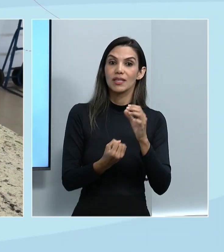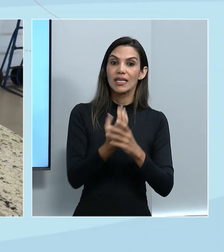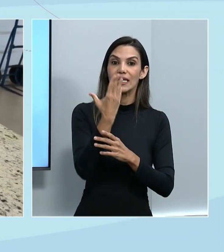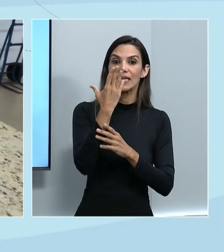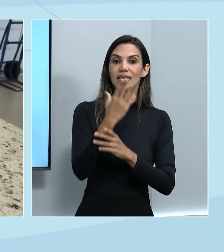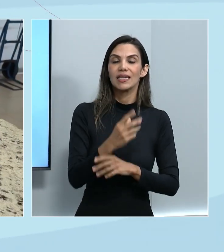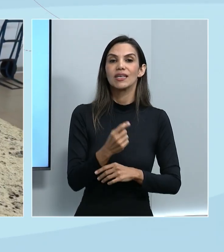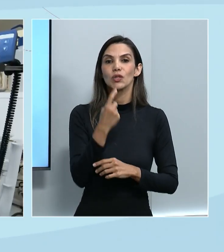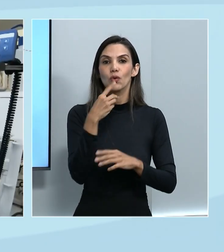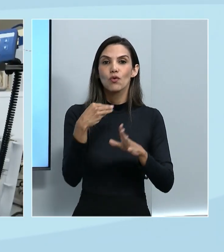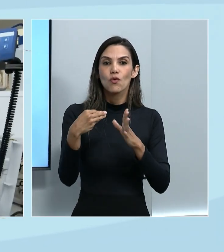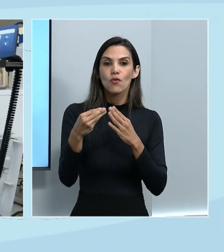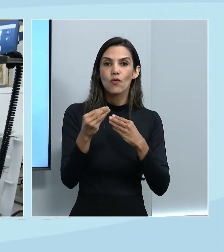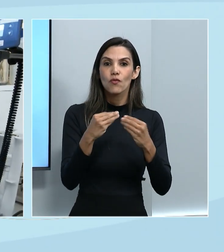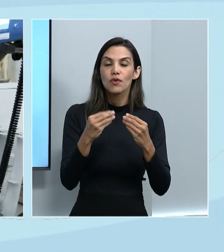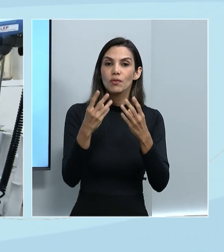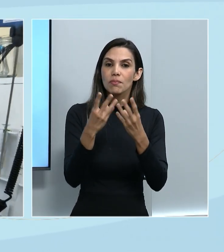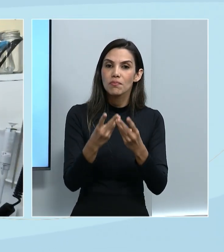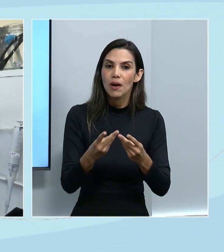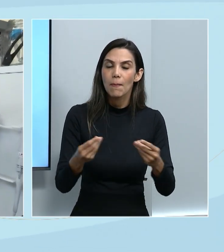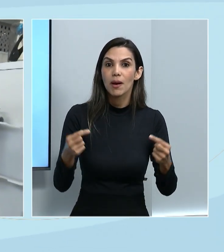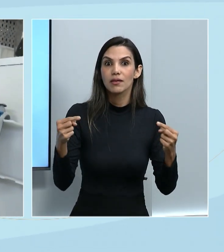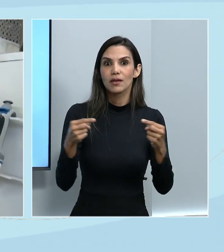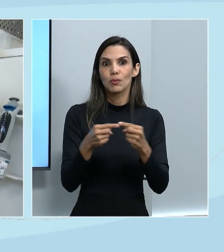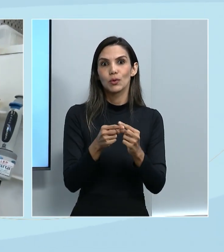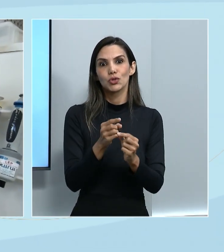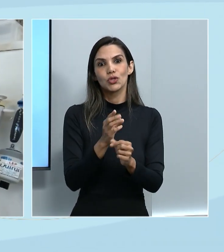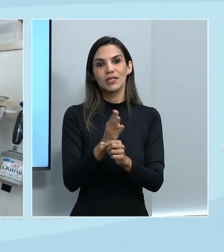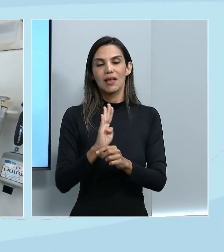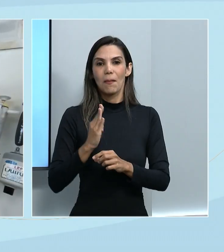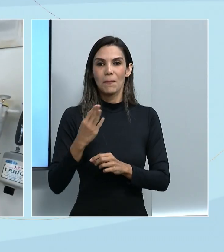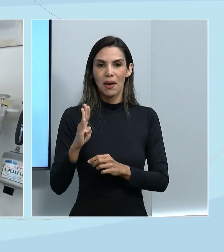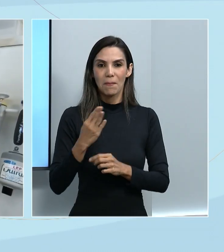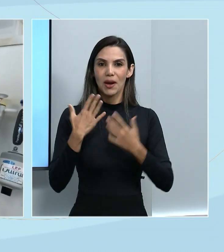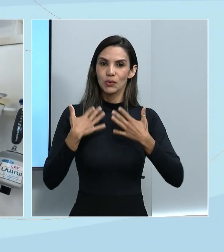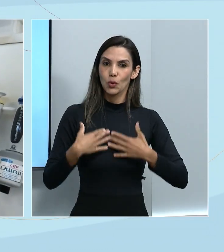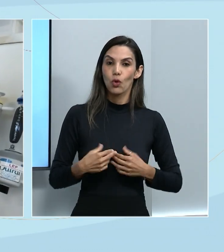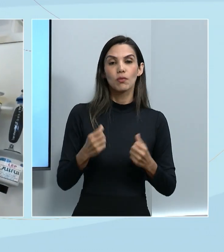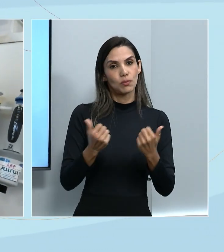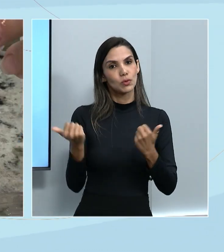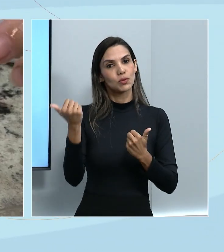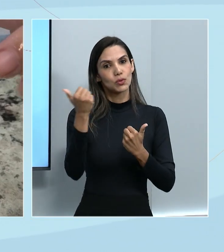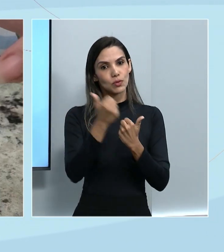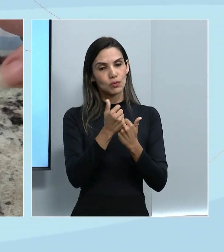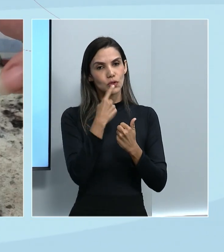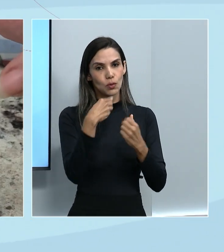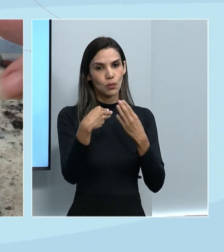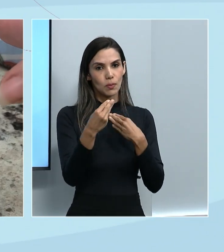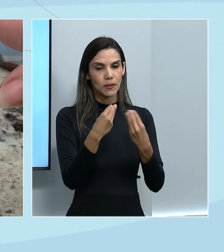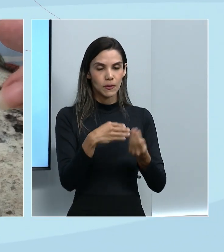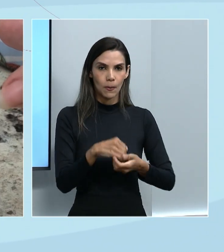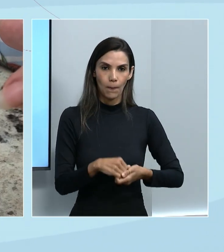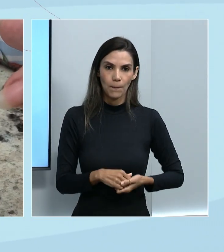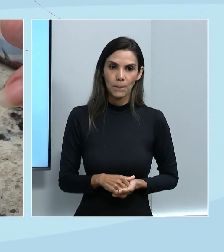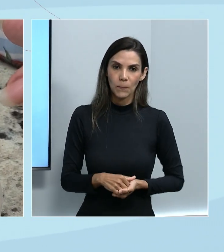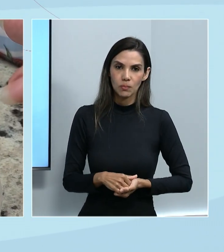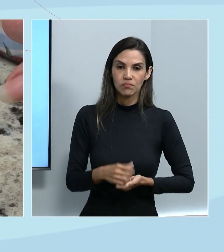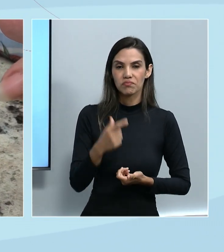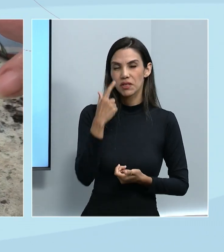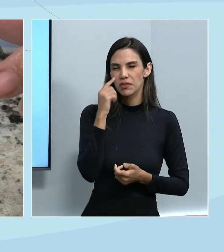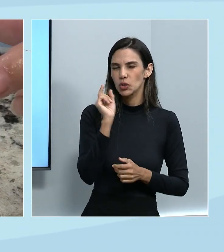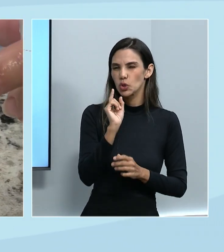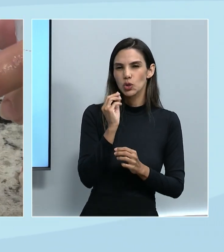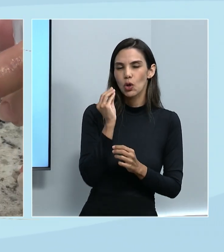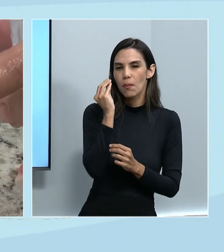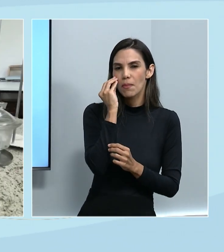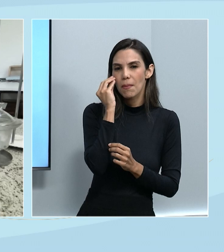e comestível capaz de substituir embalagens plásticas em alimentos. Então aqui é só uma amostra, depois a gente